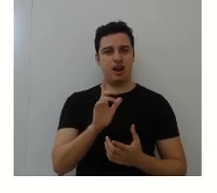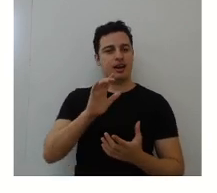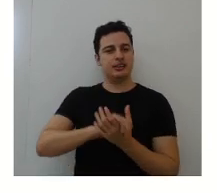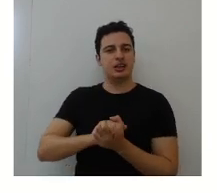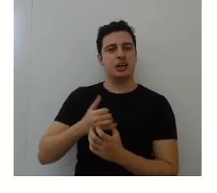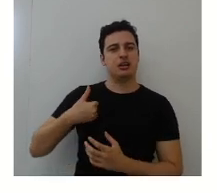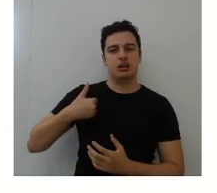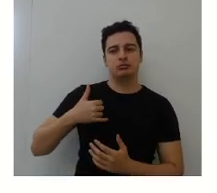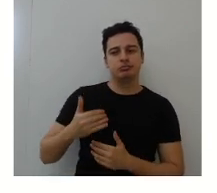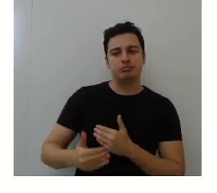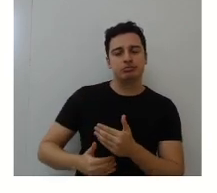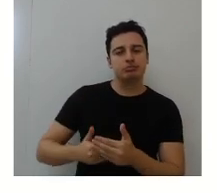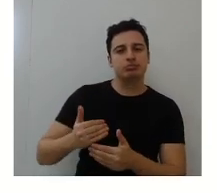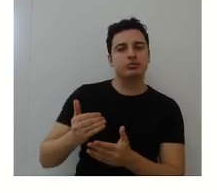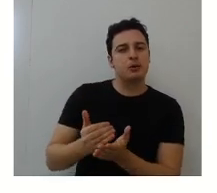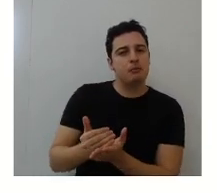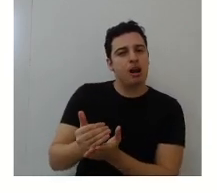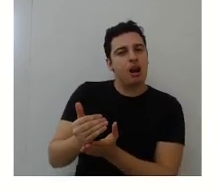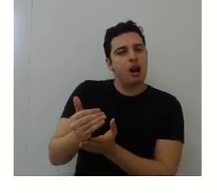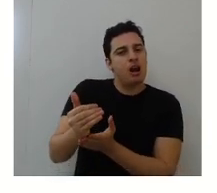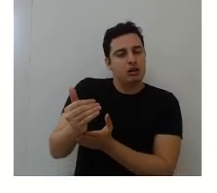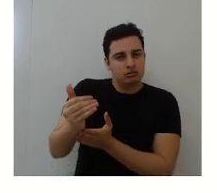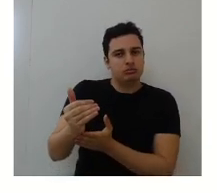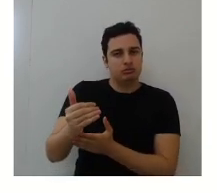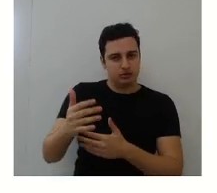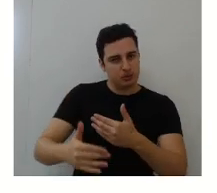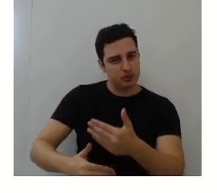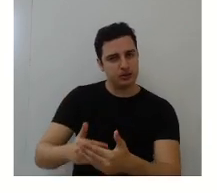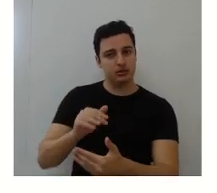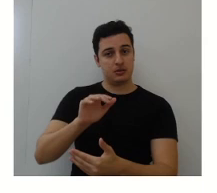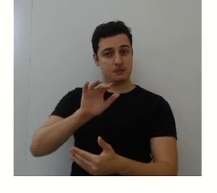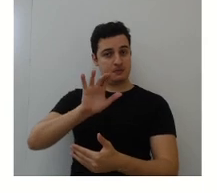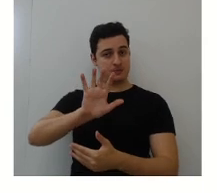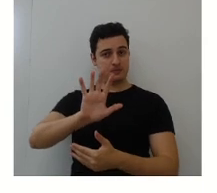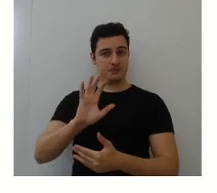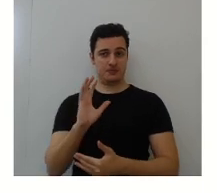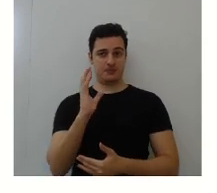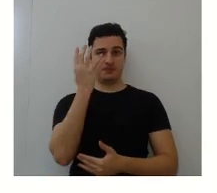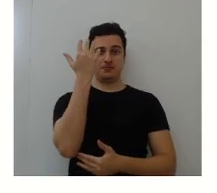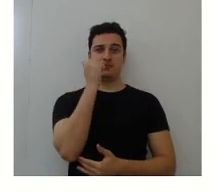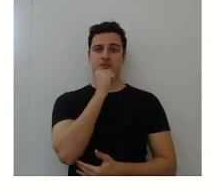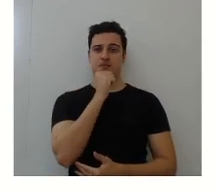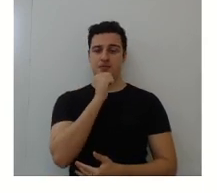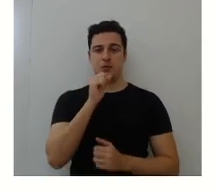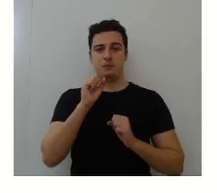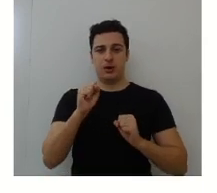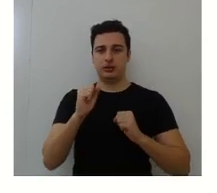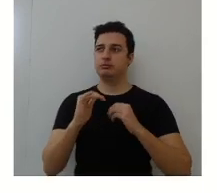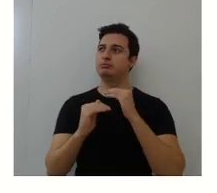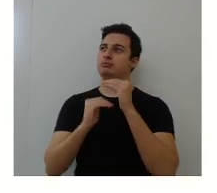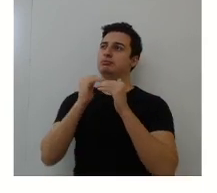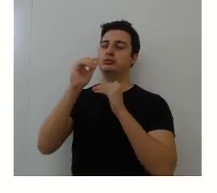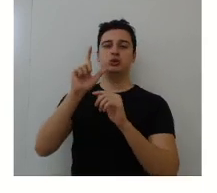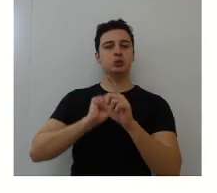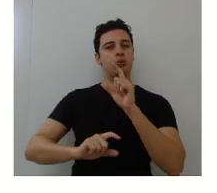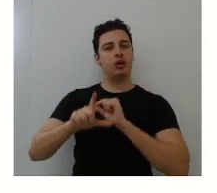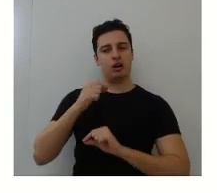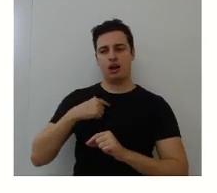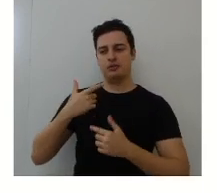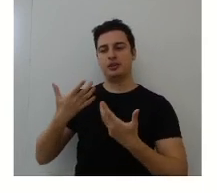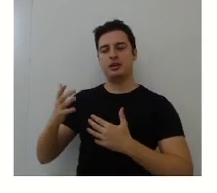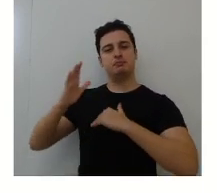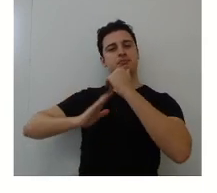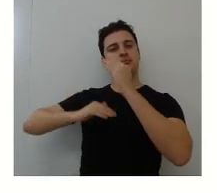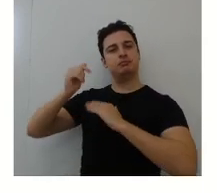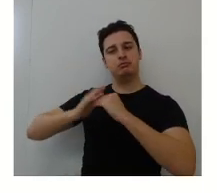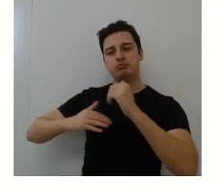parar para observar, os matrimônios, as mulheres começam a poder galgar mais degraus em suas profissões e dar valor a isso.